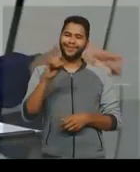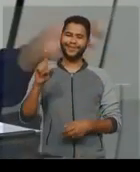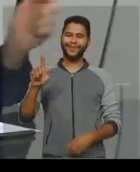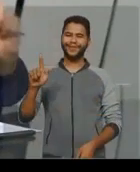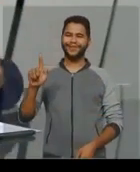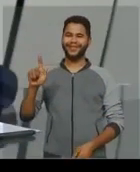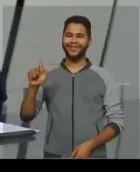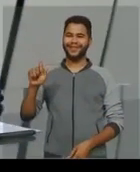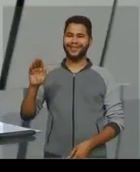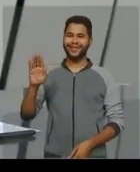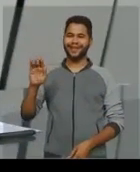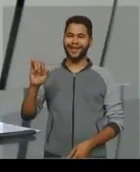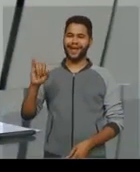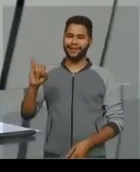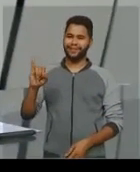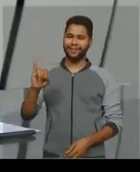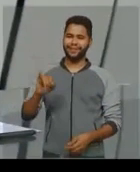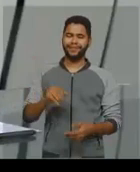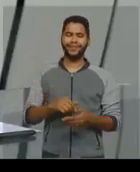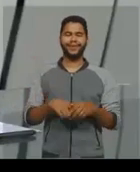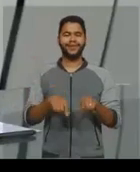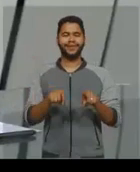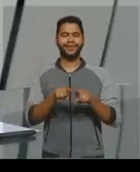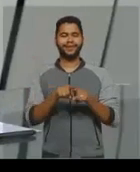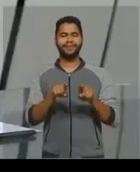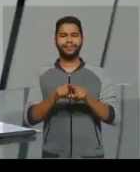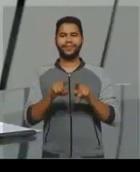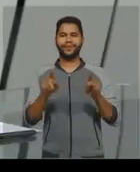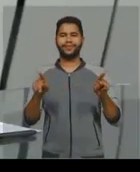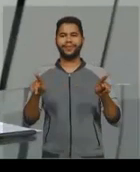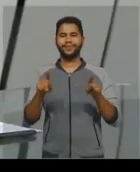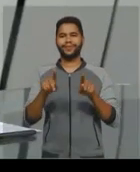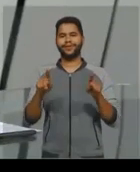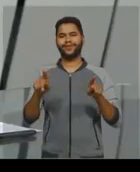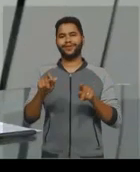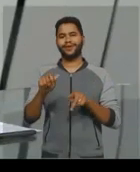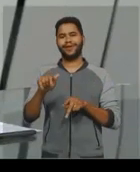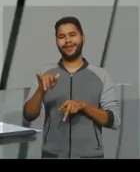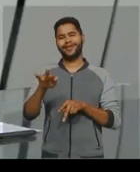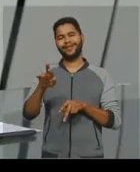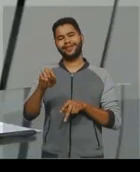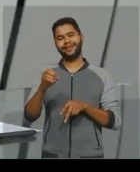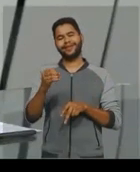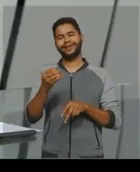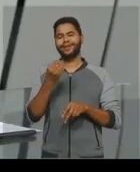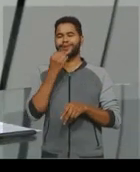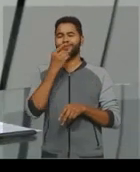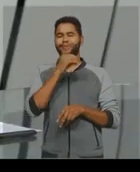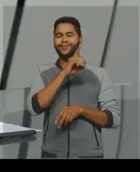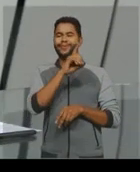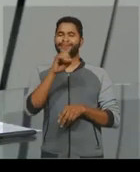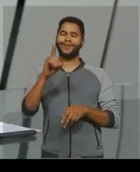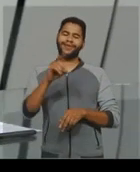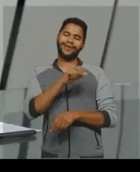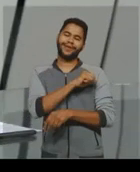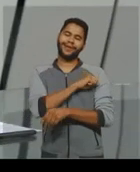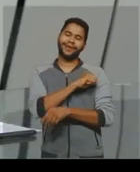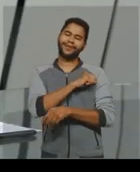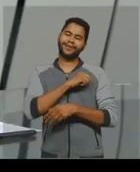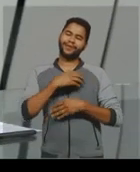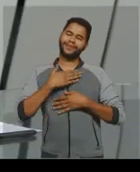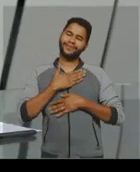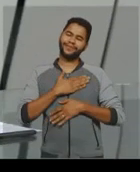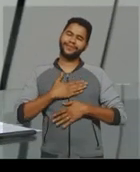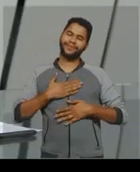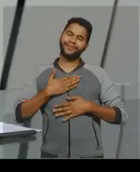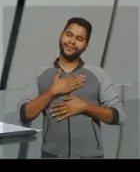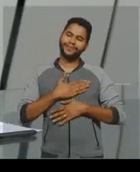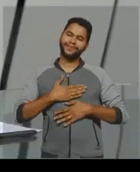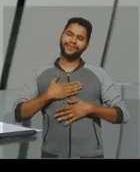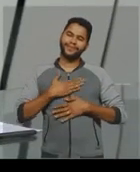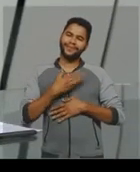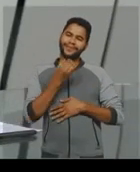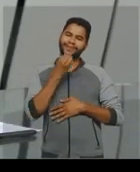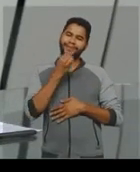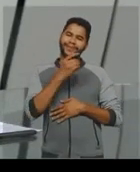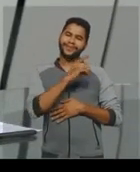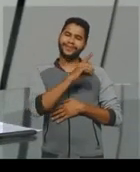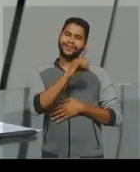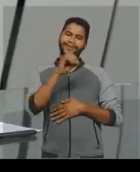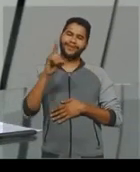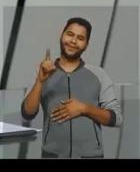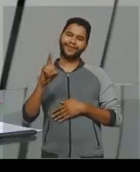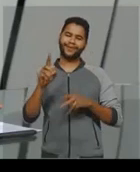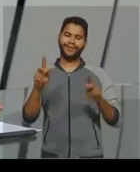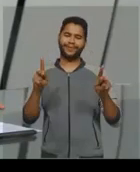Bom dia, professor Alexandre. Bom dia. Bom dia, aluno querido que está aí nos assistindo. E bom dia,